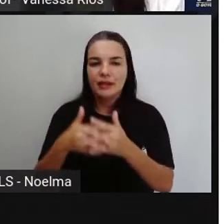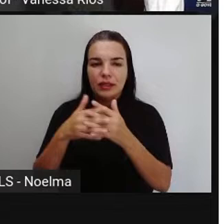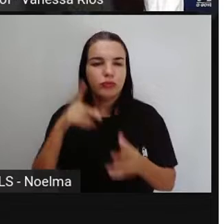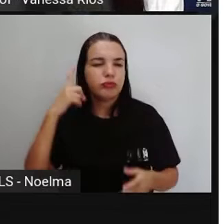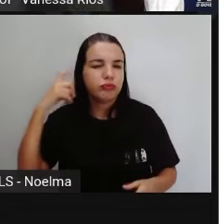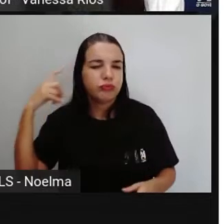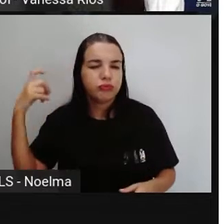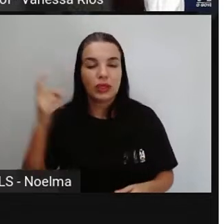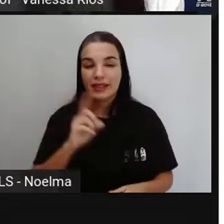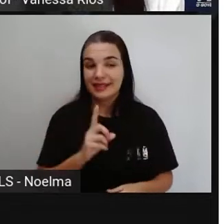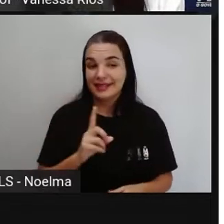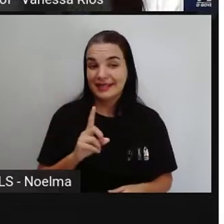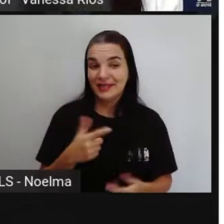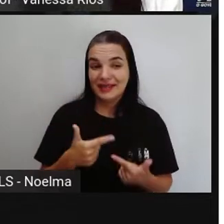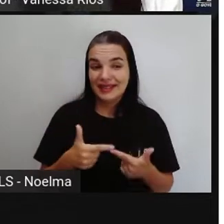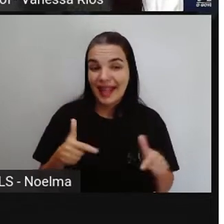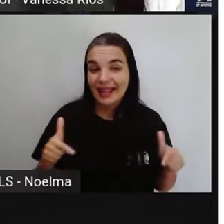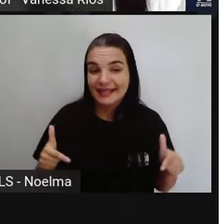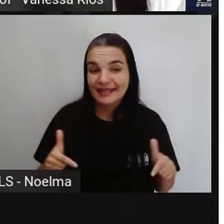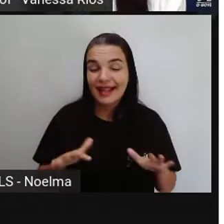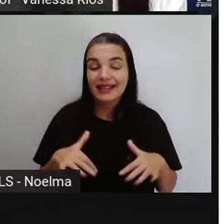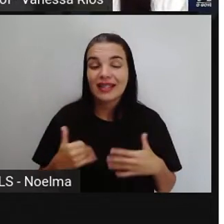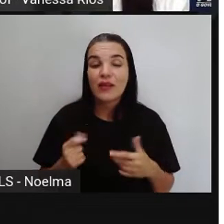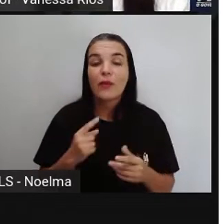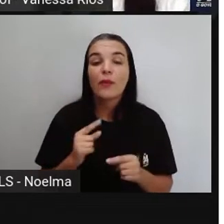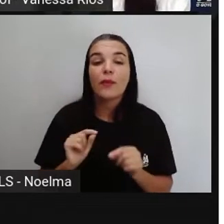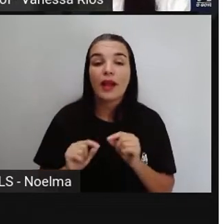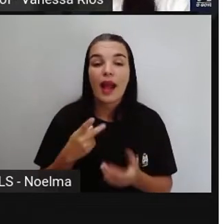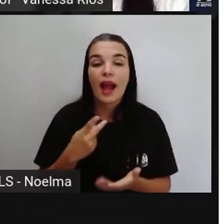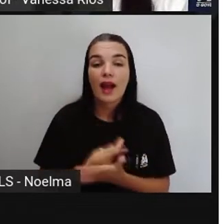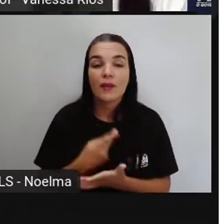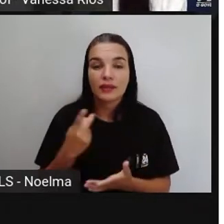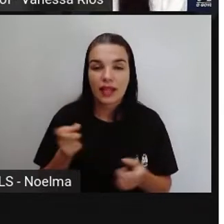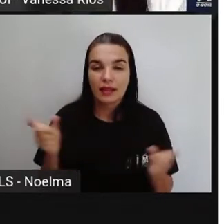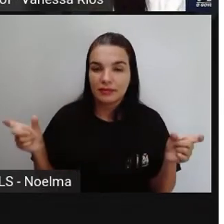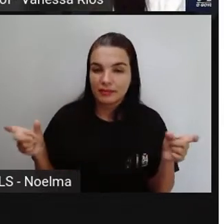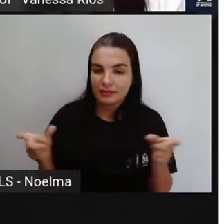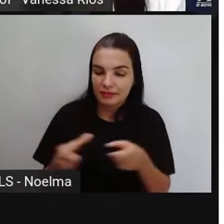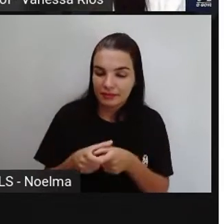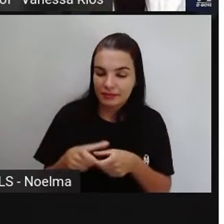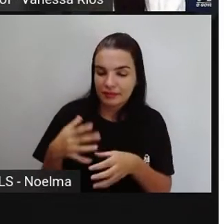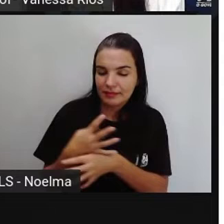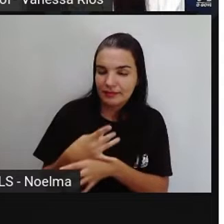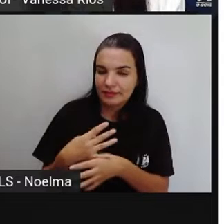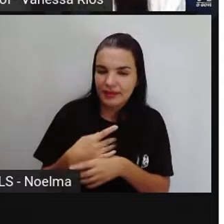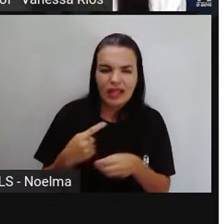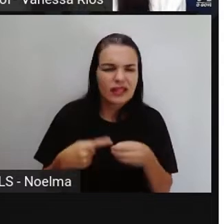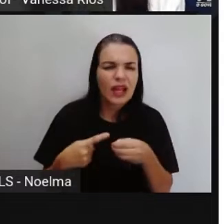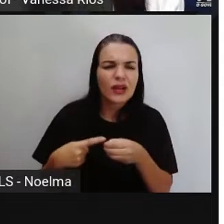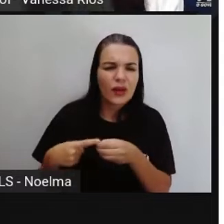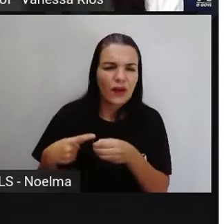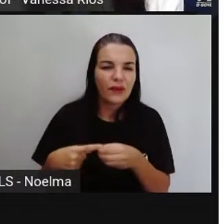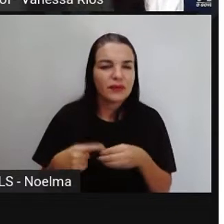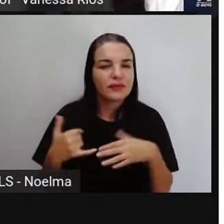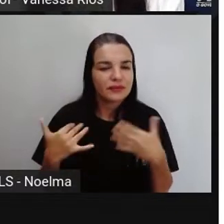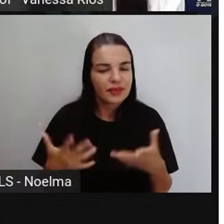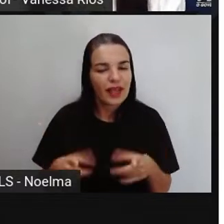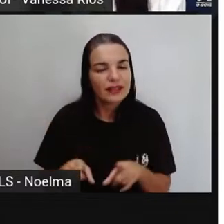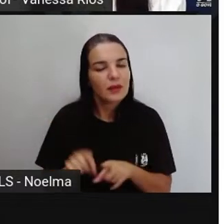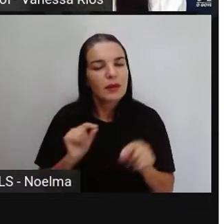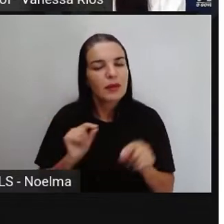aí normalmente aí esse carnaval acontece em cidades menores, mas a gente observa aí que é uma outra forma